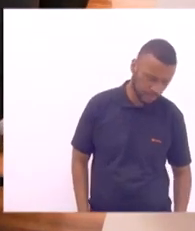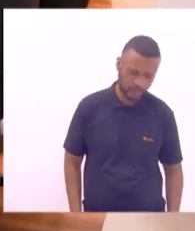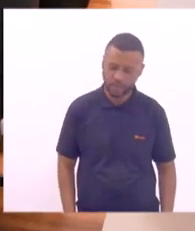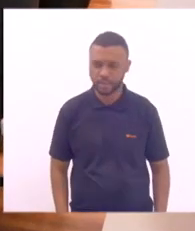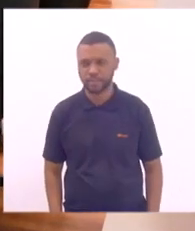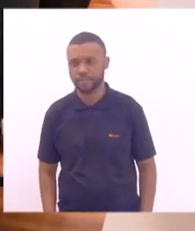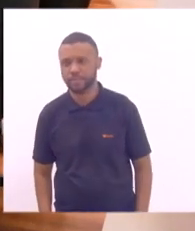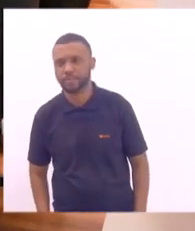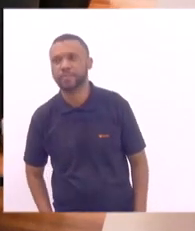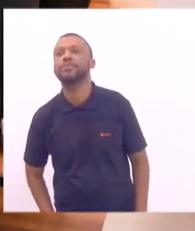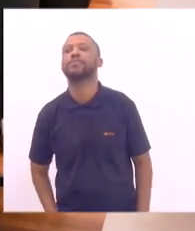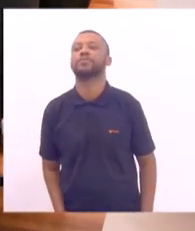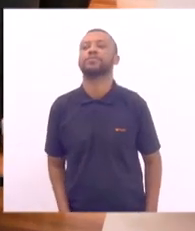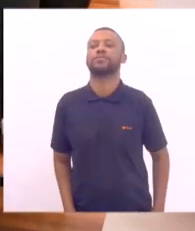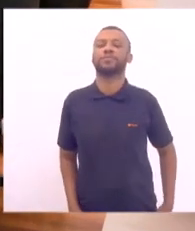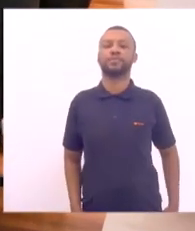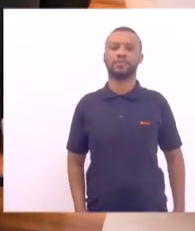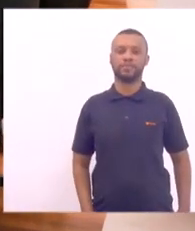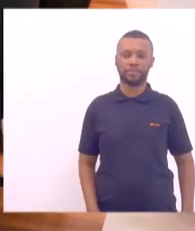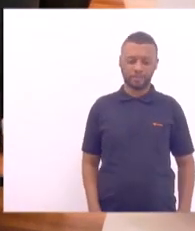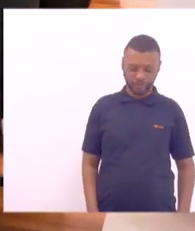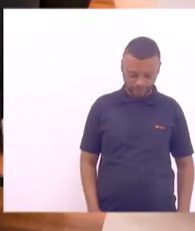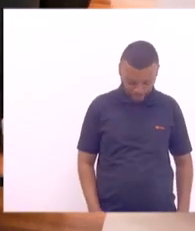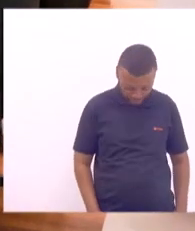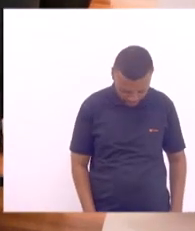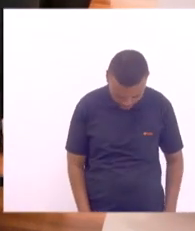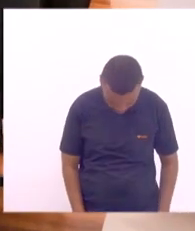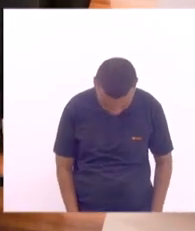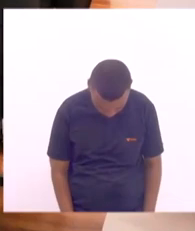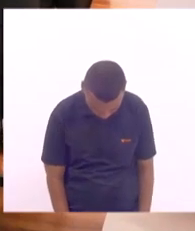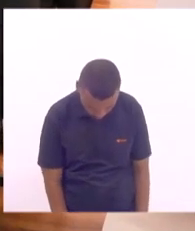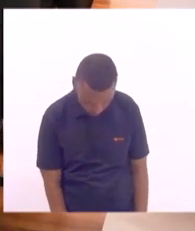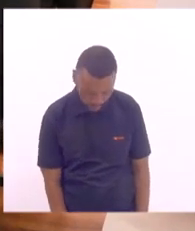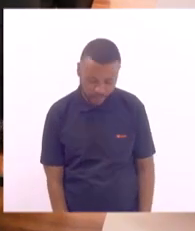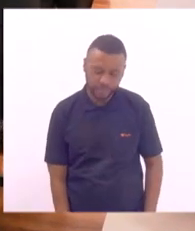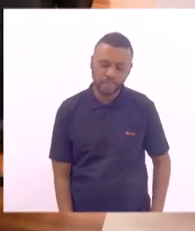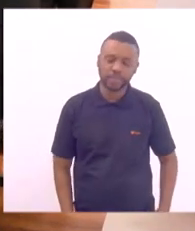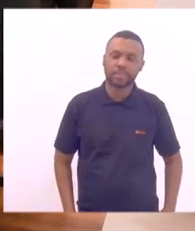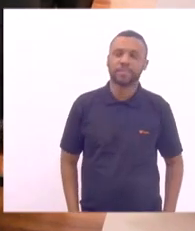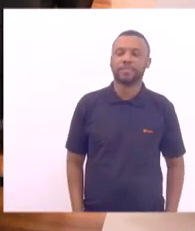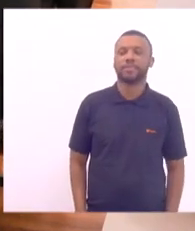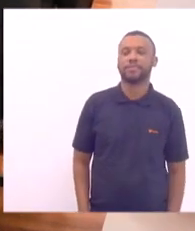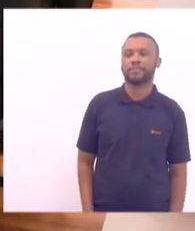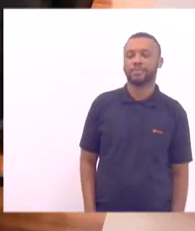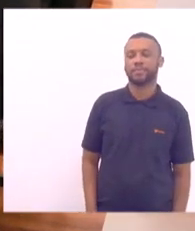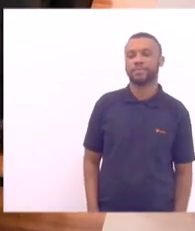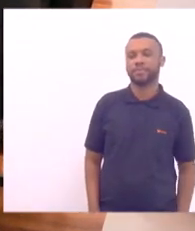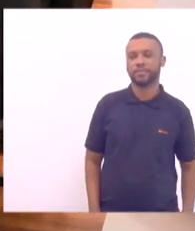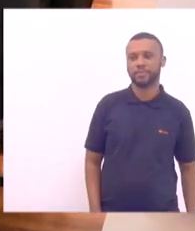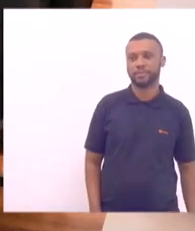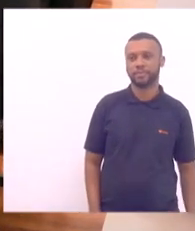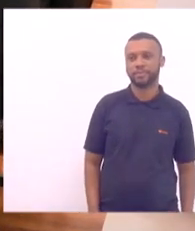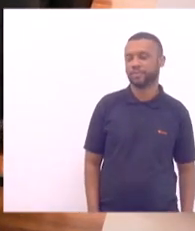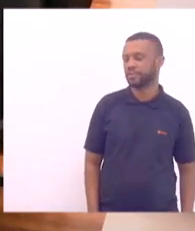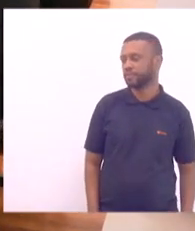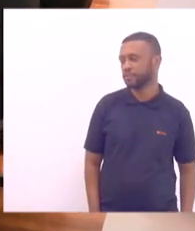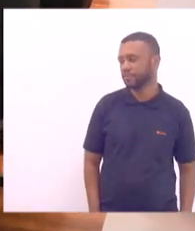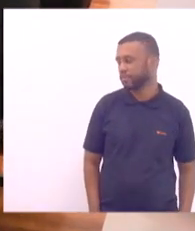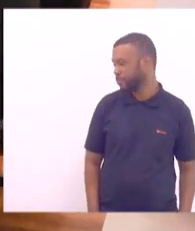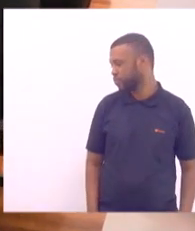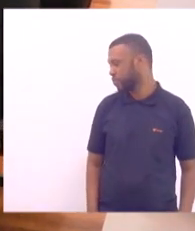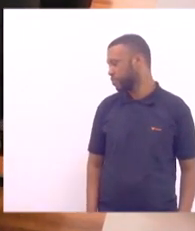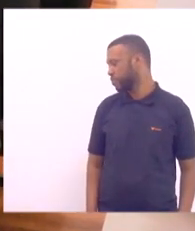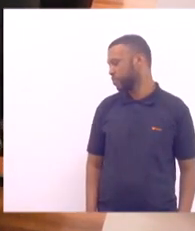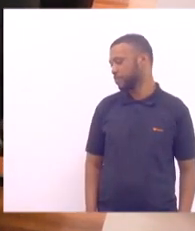Rejane, mas eu ando uma lady. Nunca fui tão lady na minha vida nesses últimos tempos.